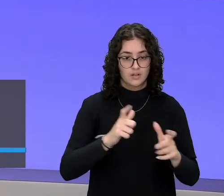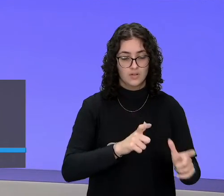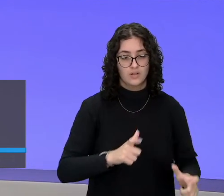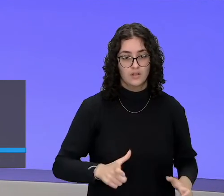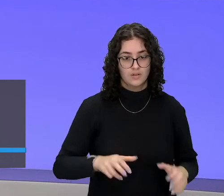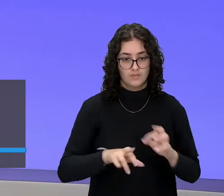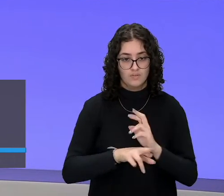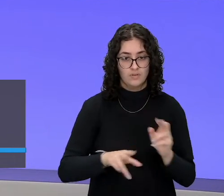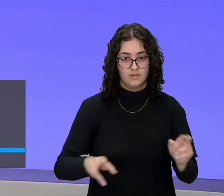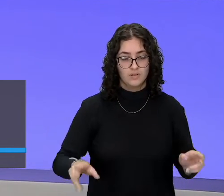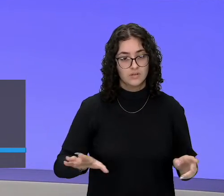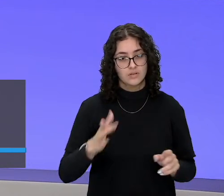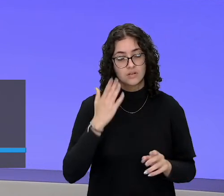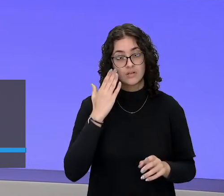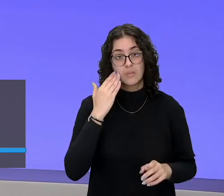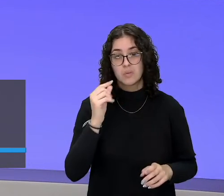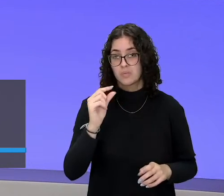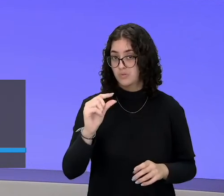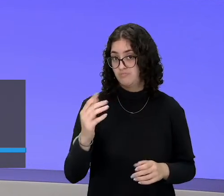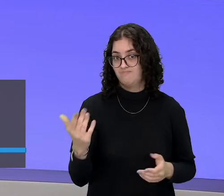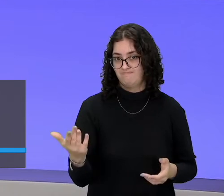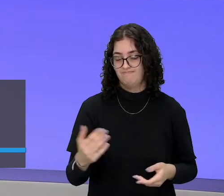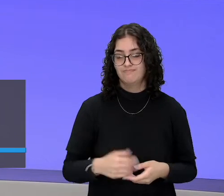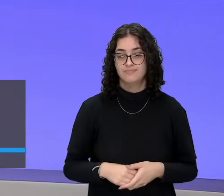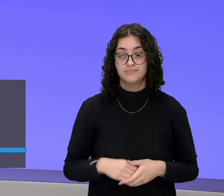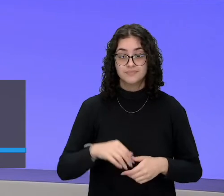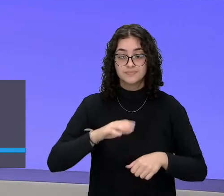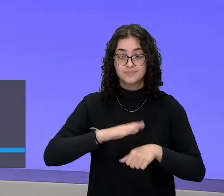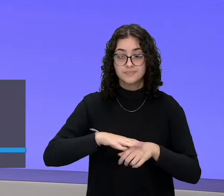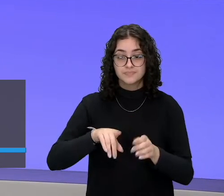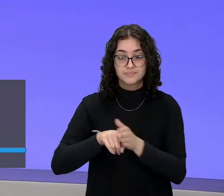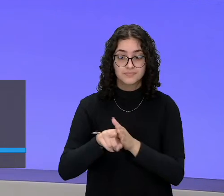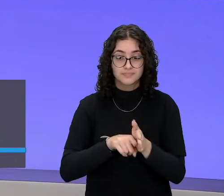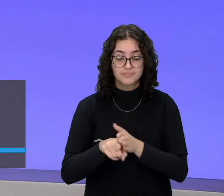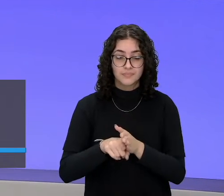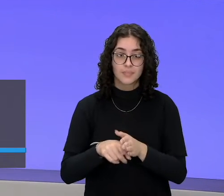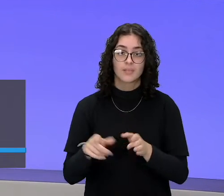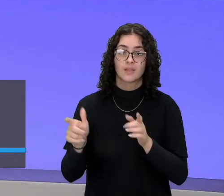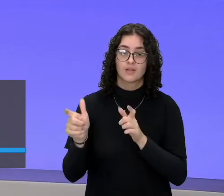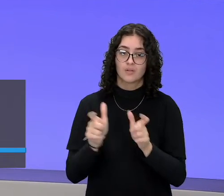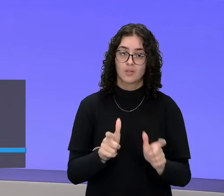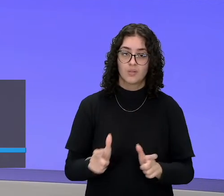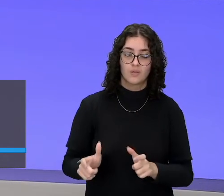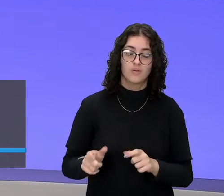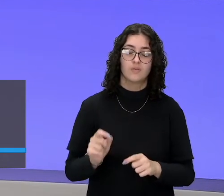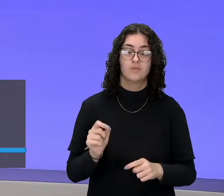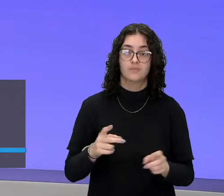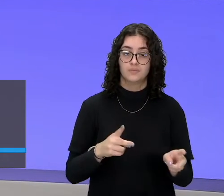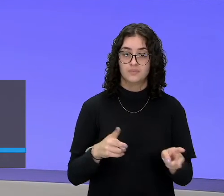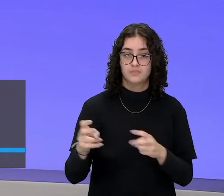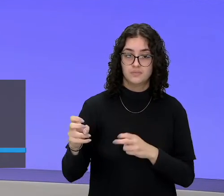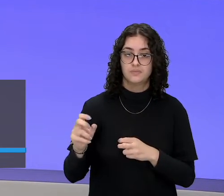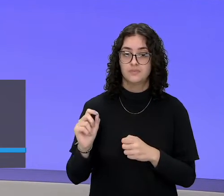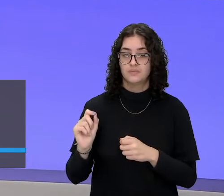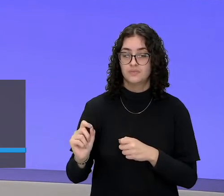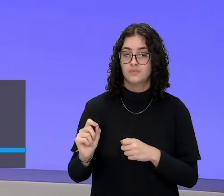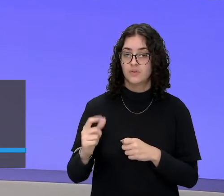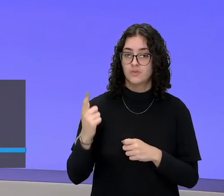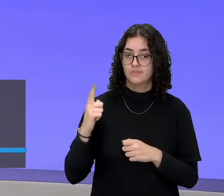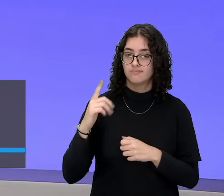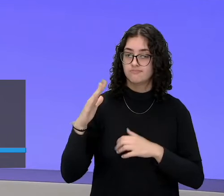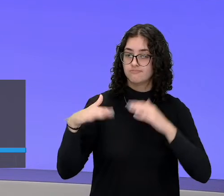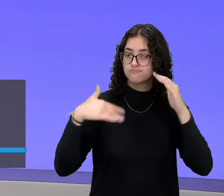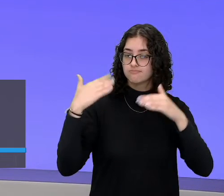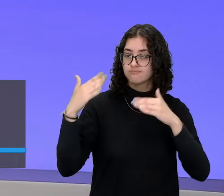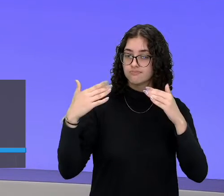indígenas e a gente pouco sabe disso, né? Quando se faz pesquisas dessas localidades, se percebe o quanto ela evolui